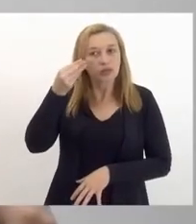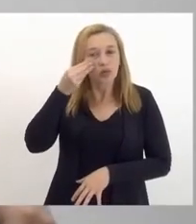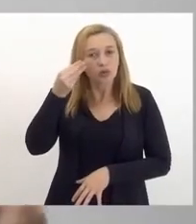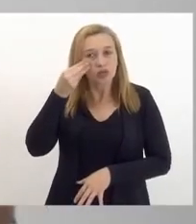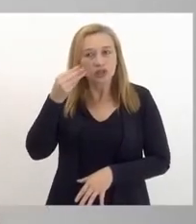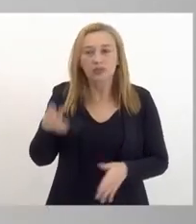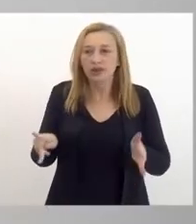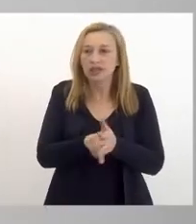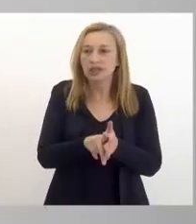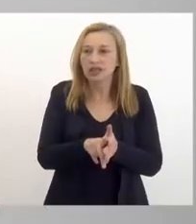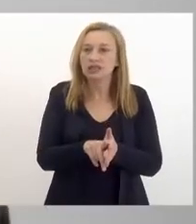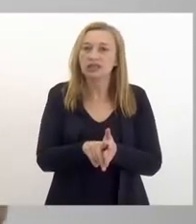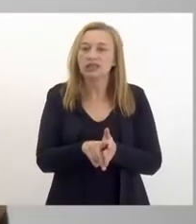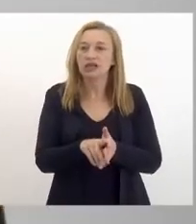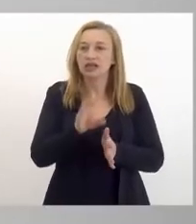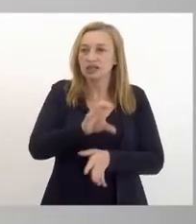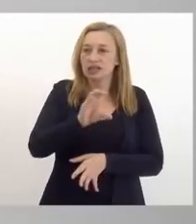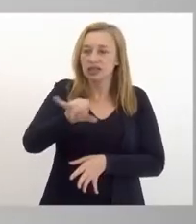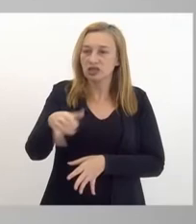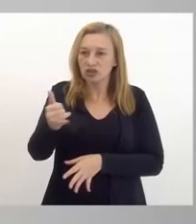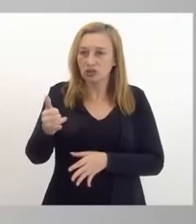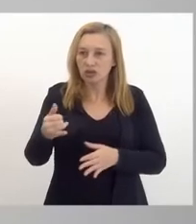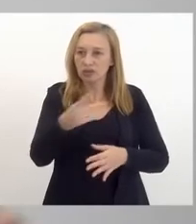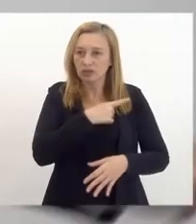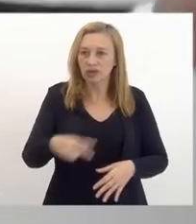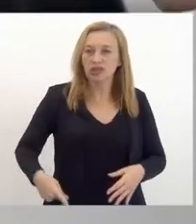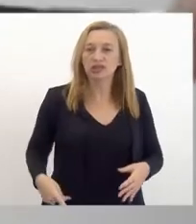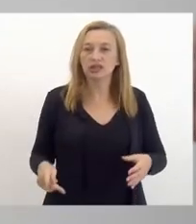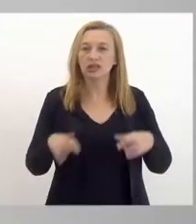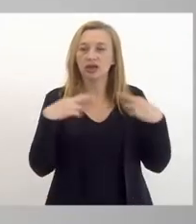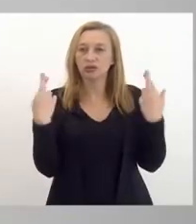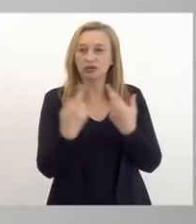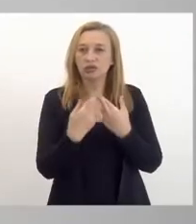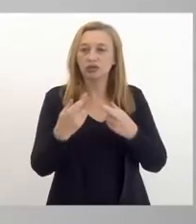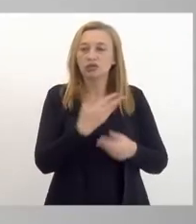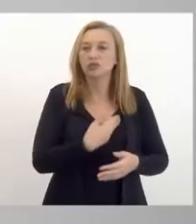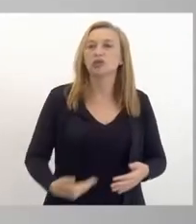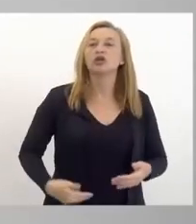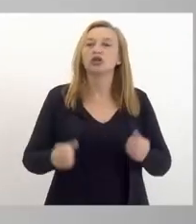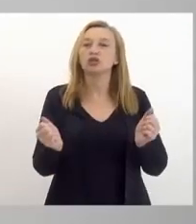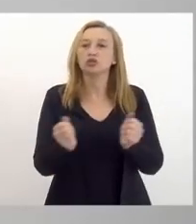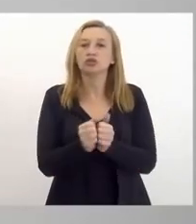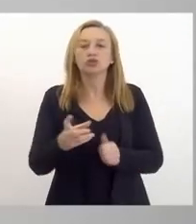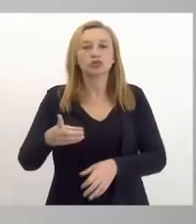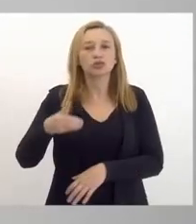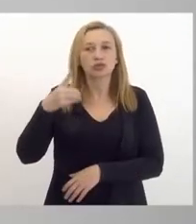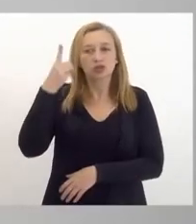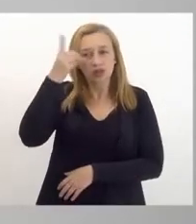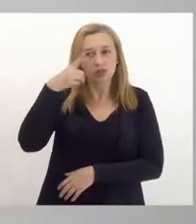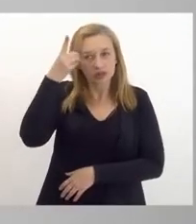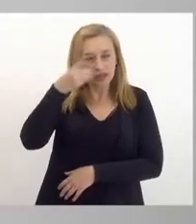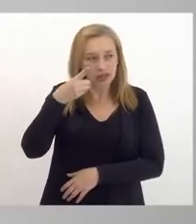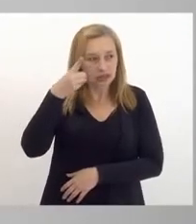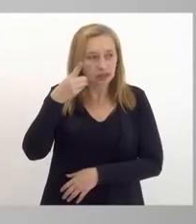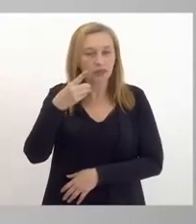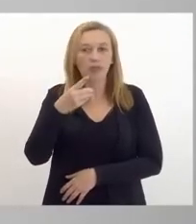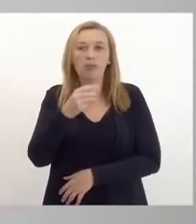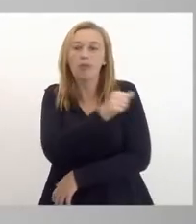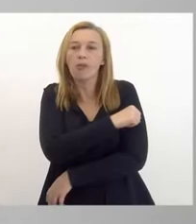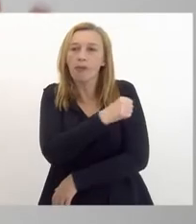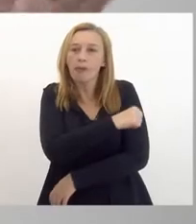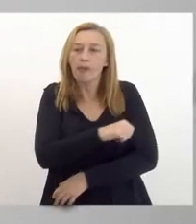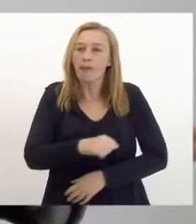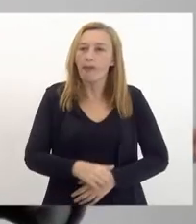CCJ e fará a presidência dessa audiência pública junto com a deputada enfermeira Regiane. Lembrando que